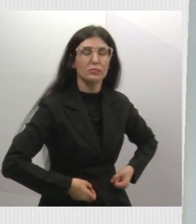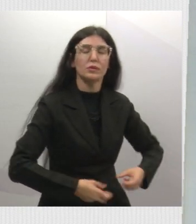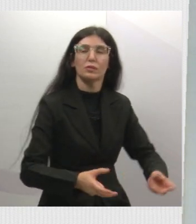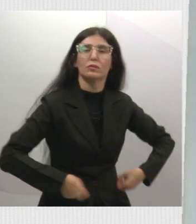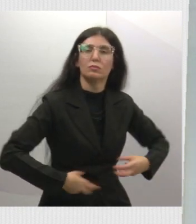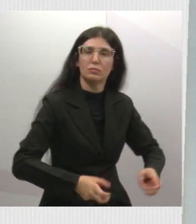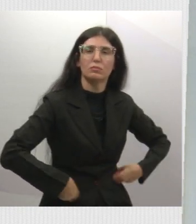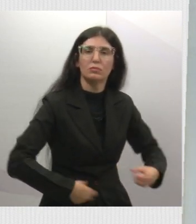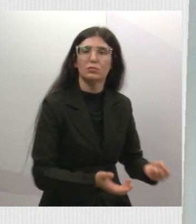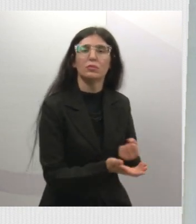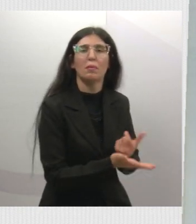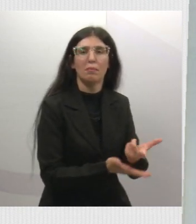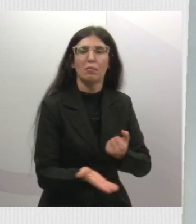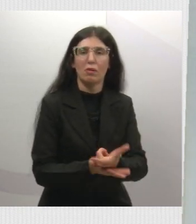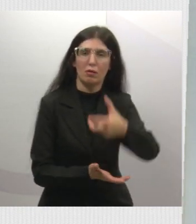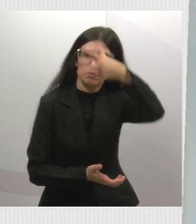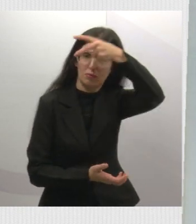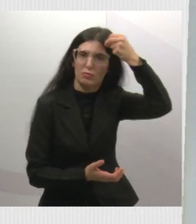Despesa corrente,